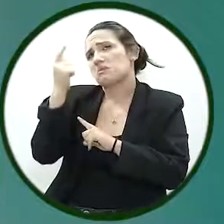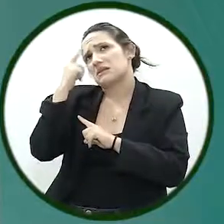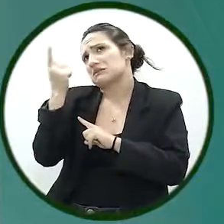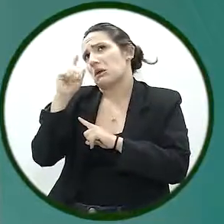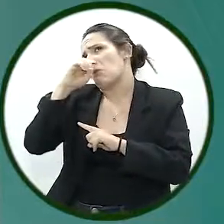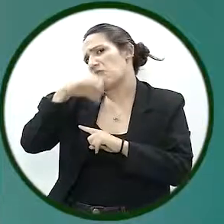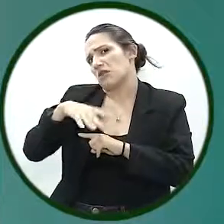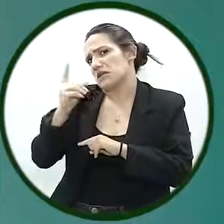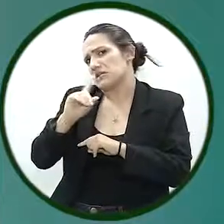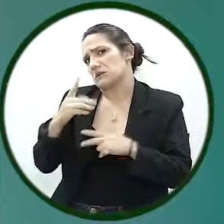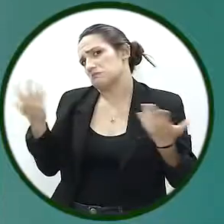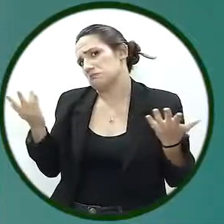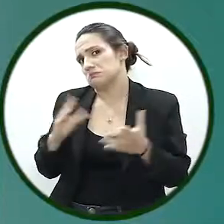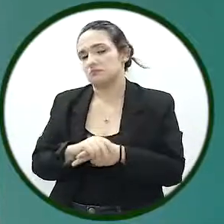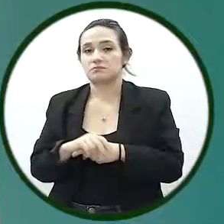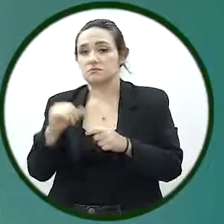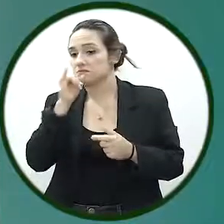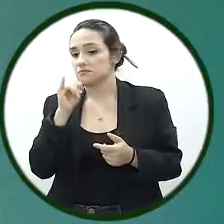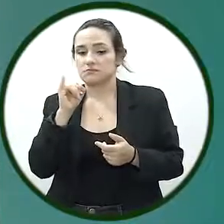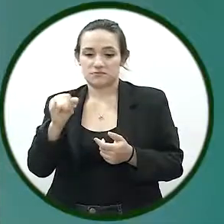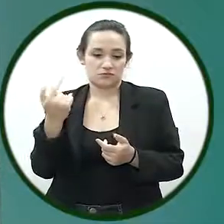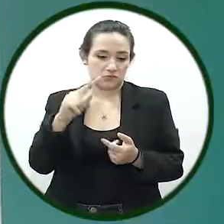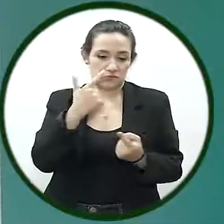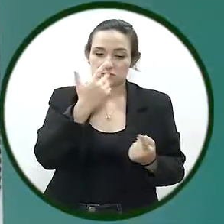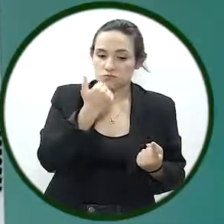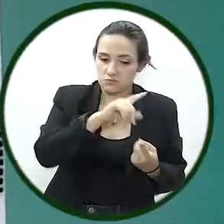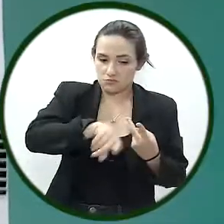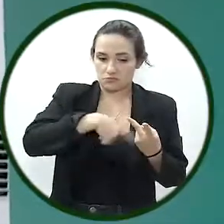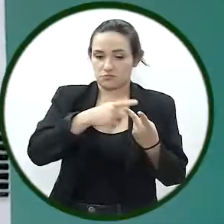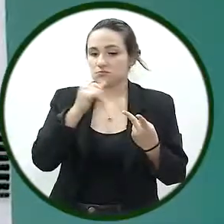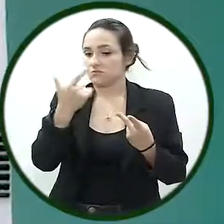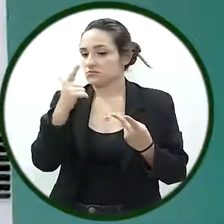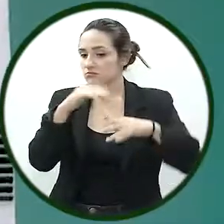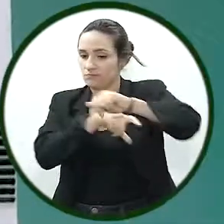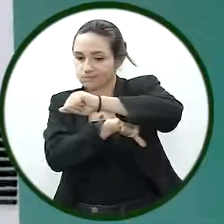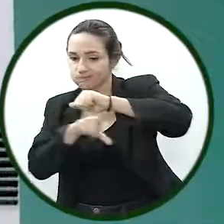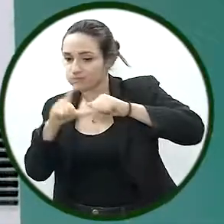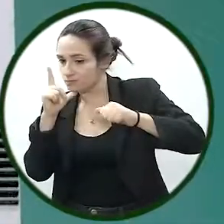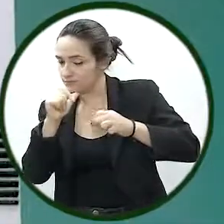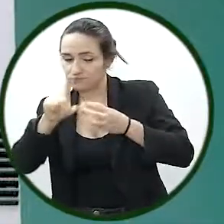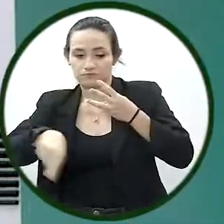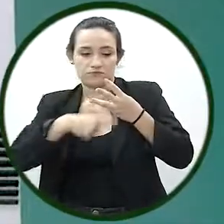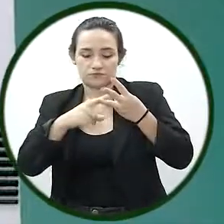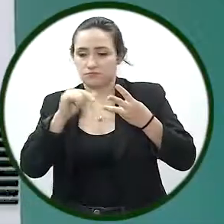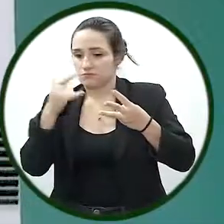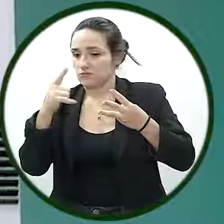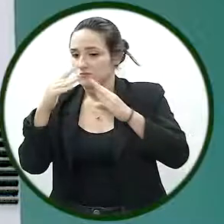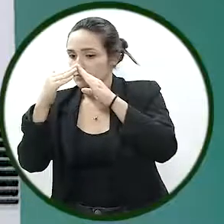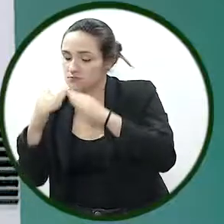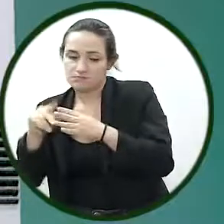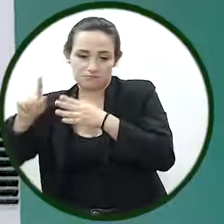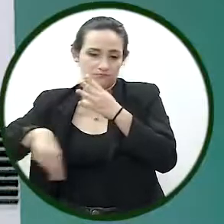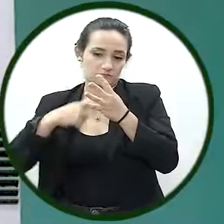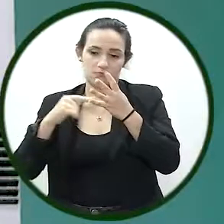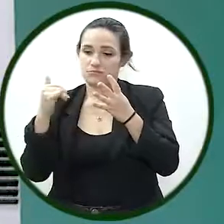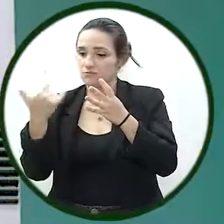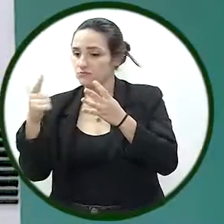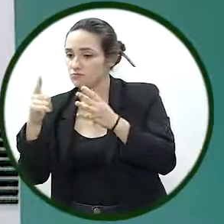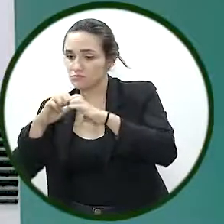A falta de alimento, a falta de saneamento, a falta de moradia, a falta